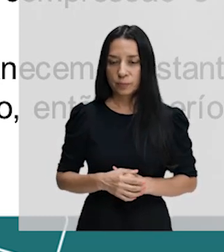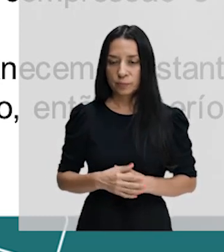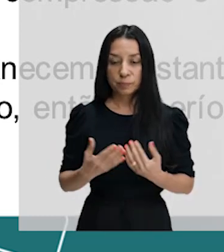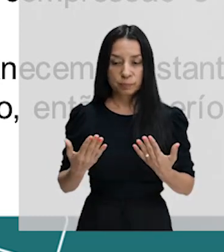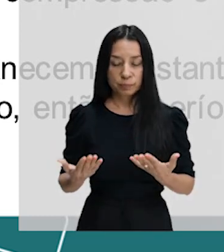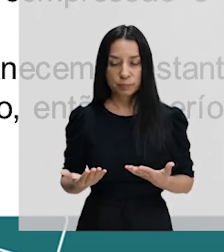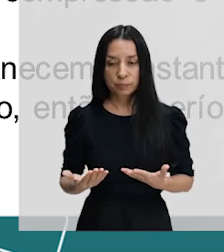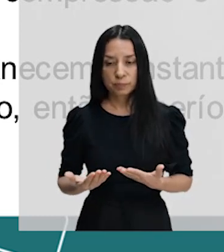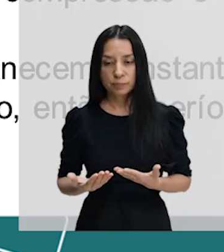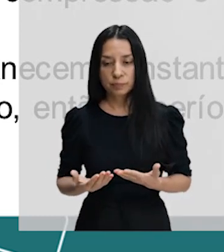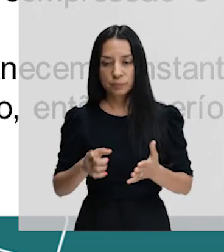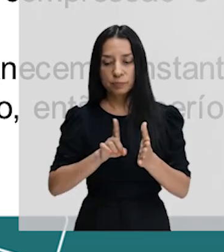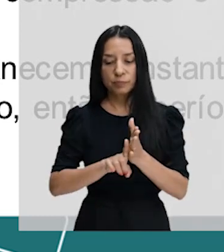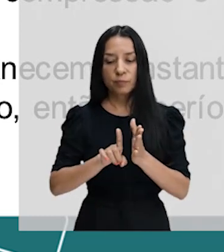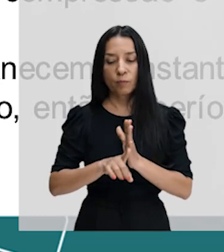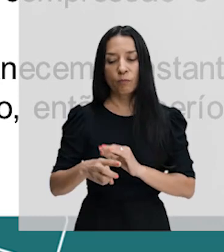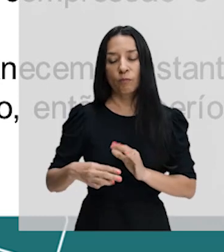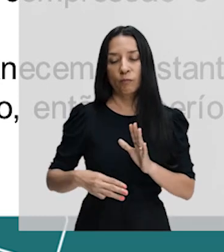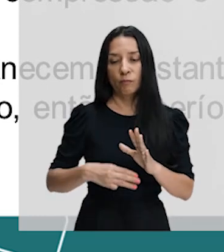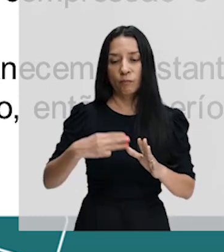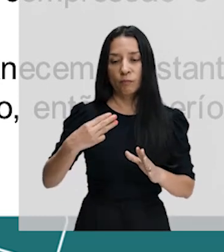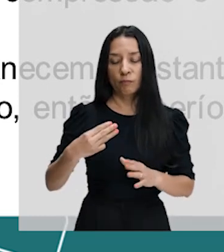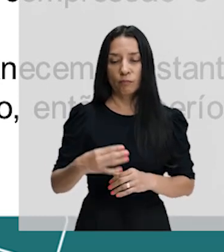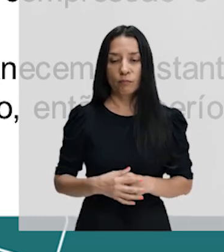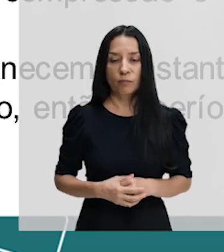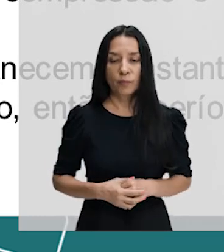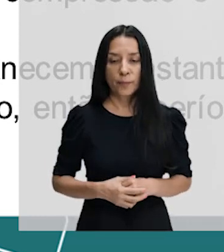então na questão 3